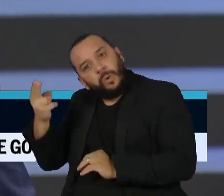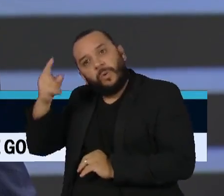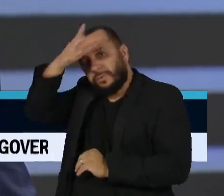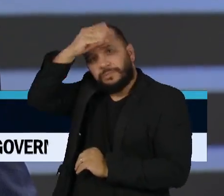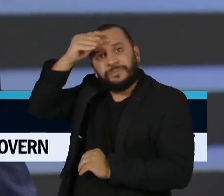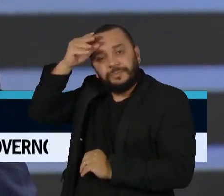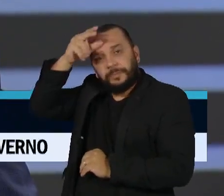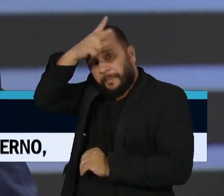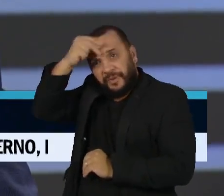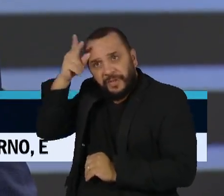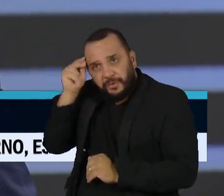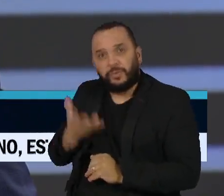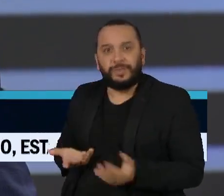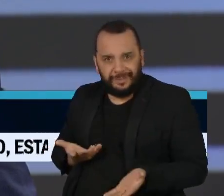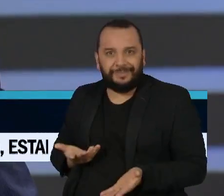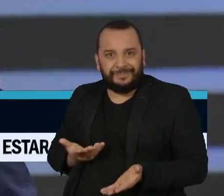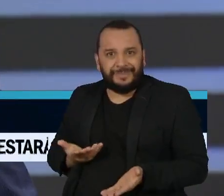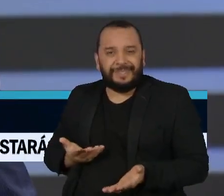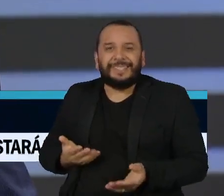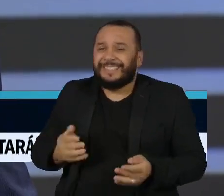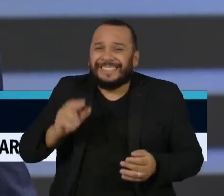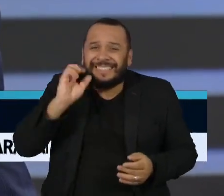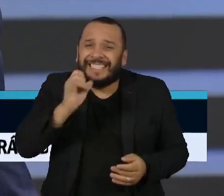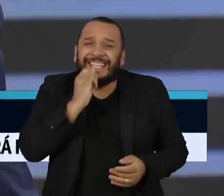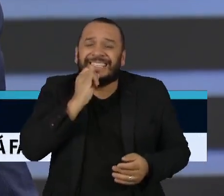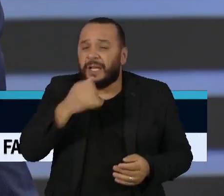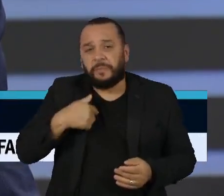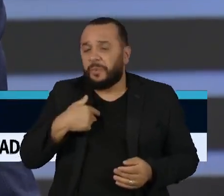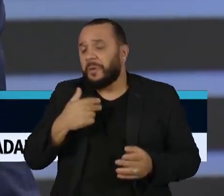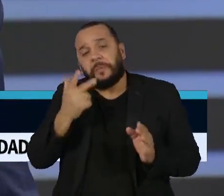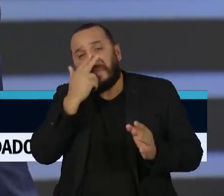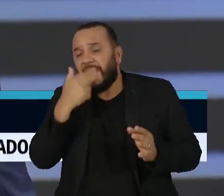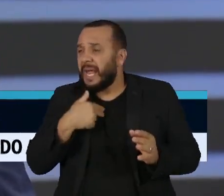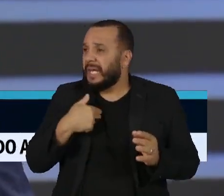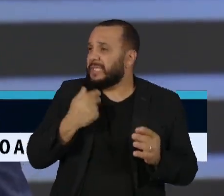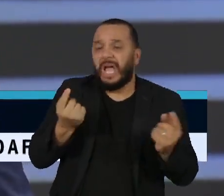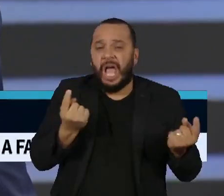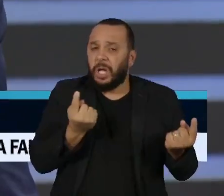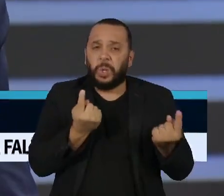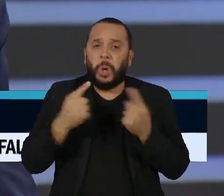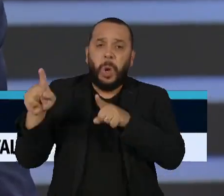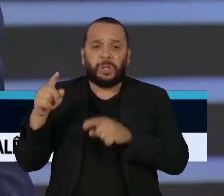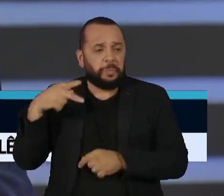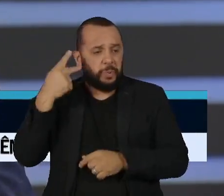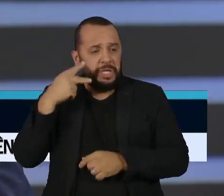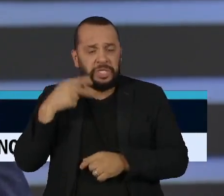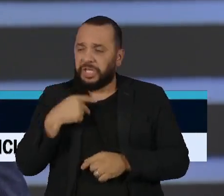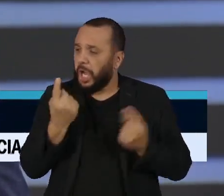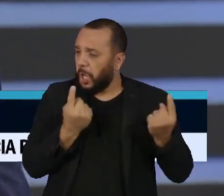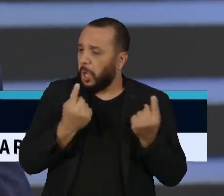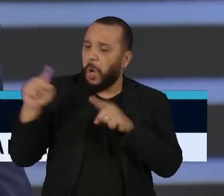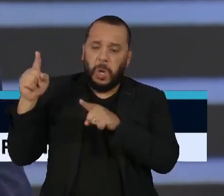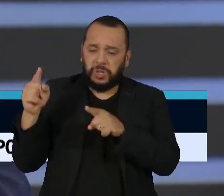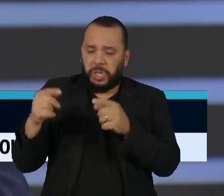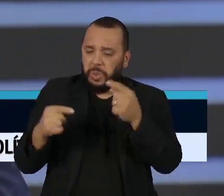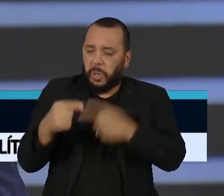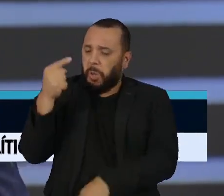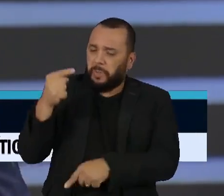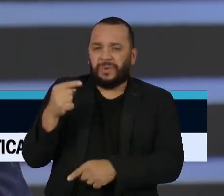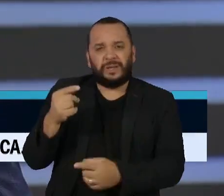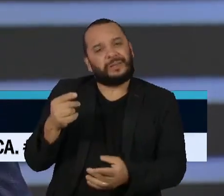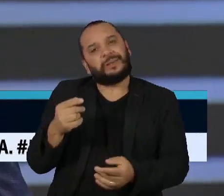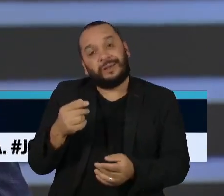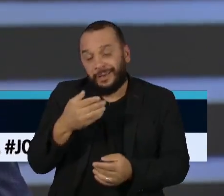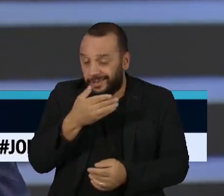gente acaba fazendo o jogo da antipolítica. A antipolítica termina no extremismo, termina em Bolsonaro. E a experiência recente do